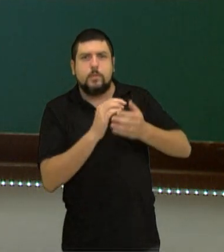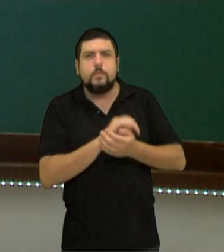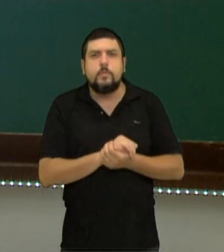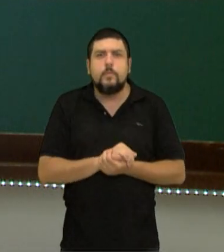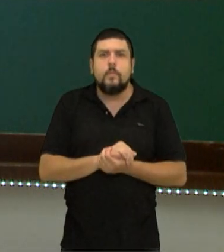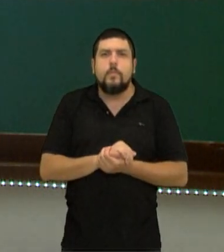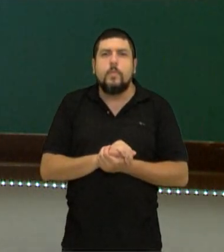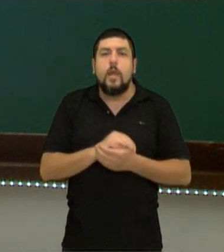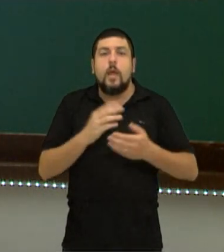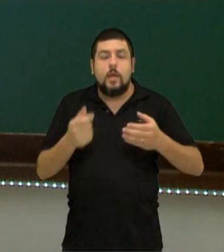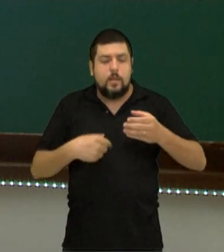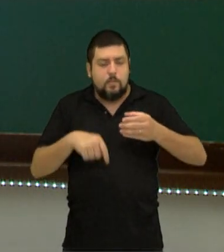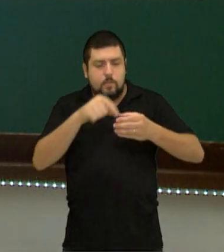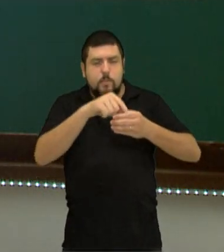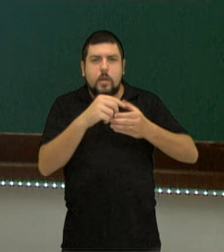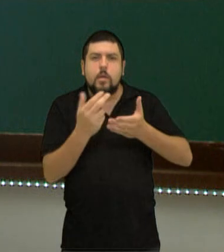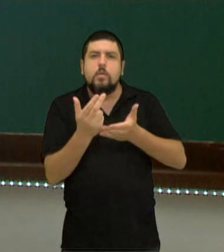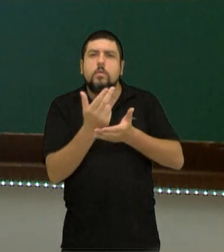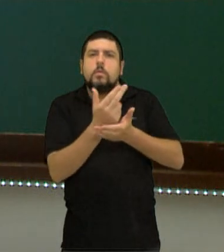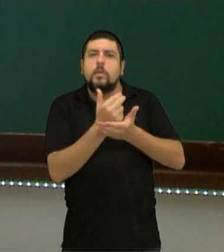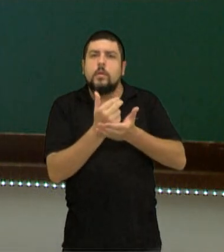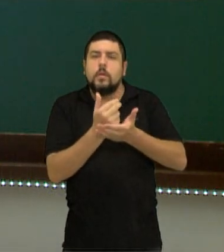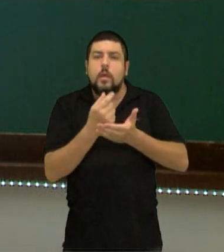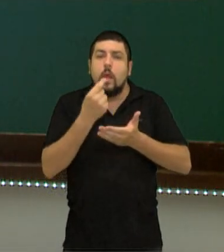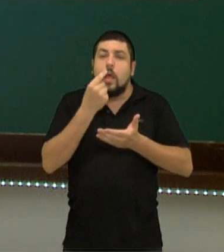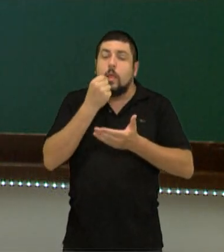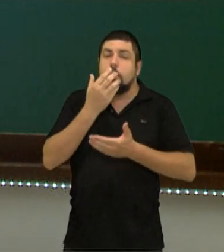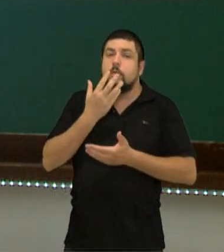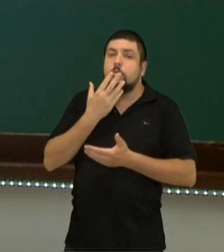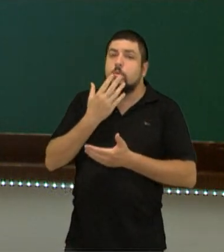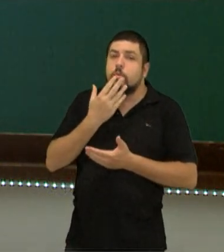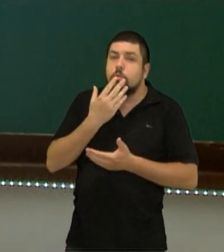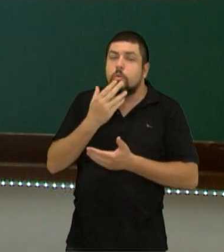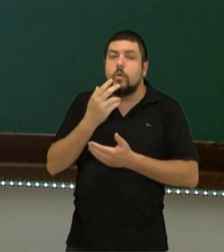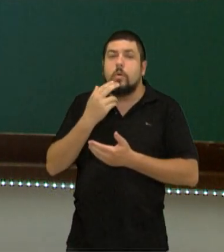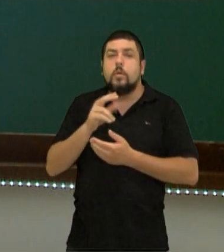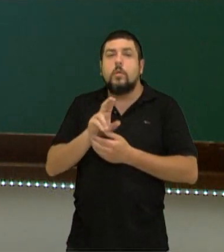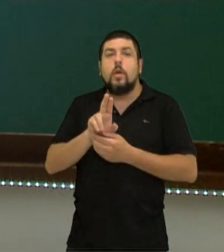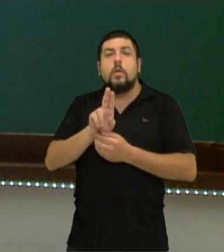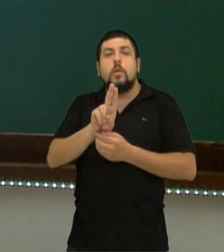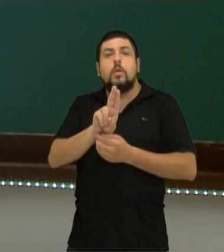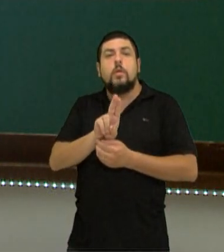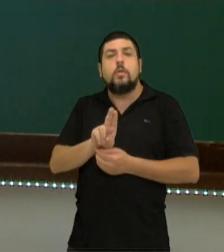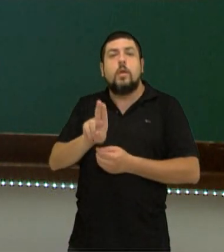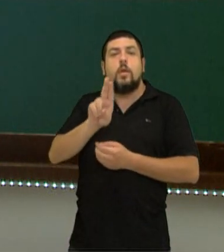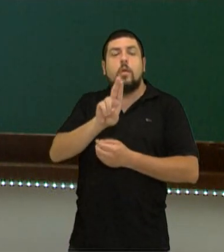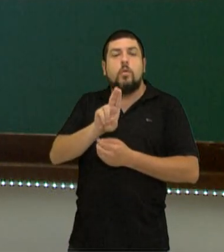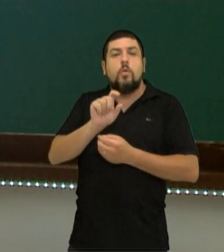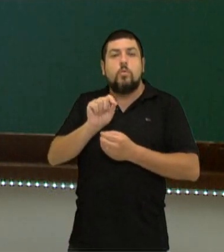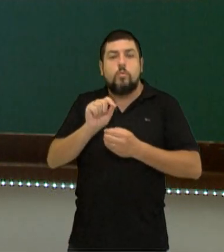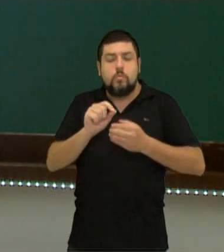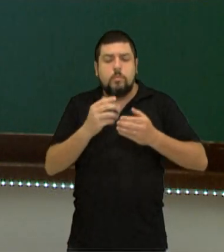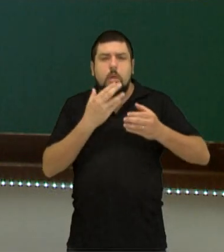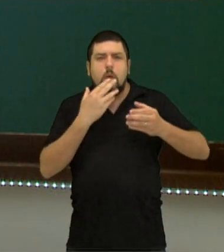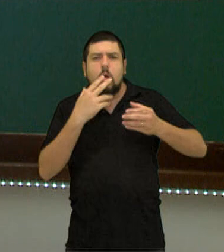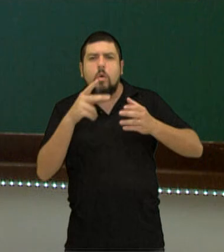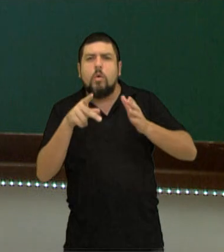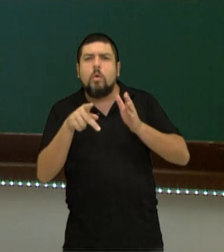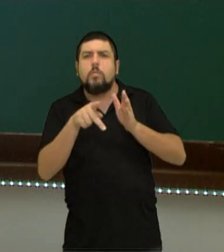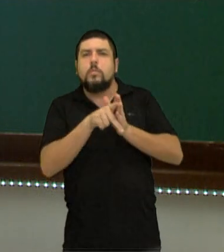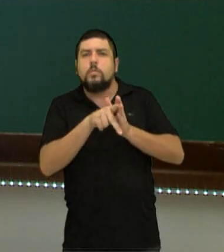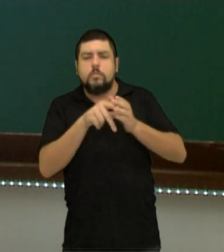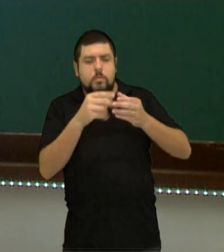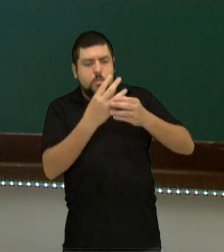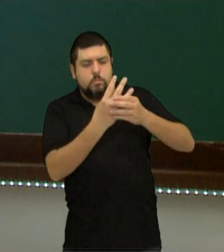tem um desenho. Vocês vão usar o lápis de cor, utilizando a coloração que lembra esses elementos. Eu vou dar um tempinho